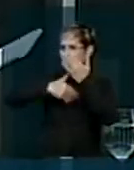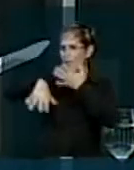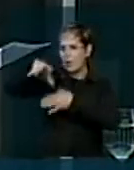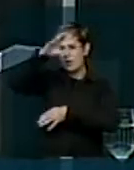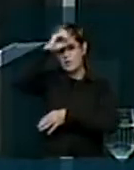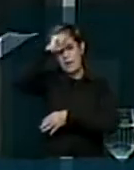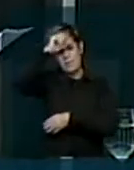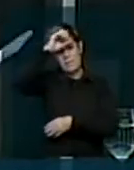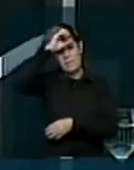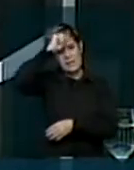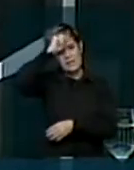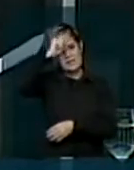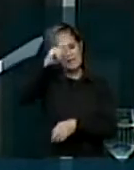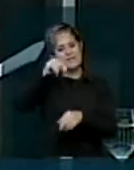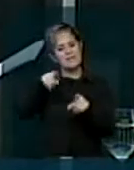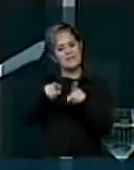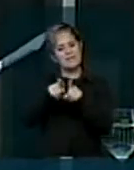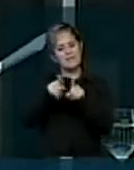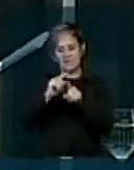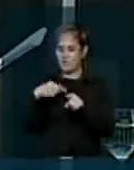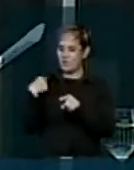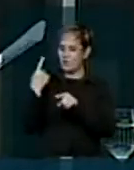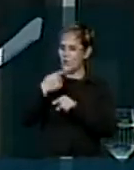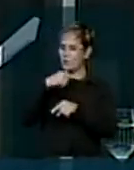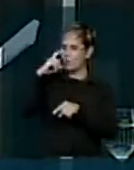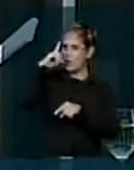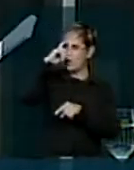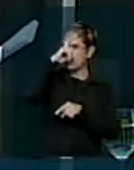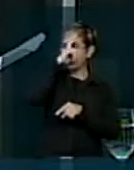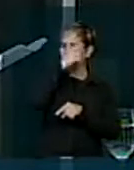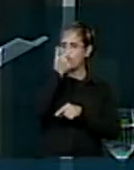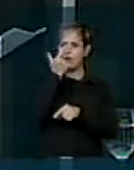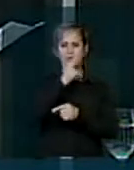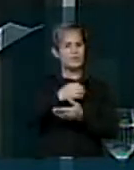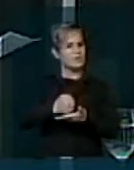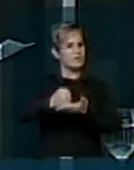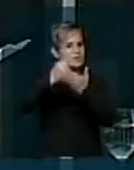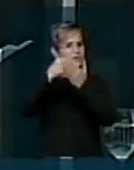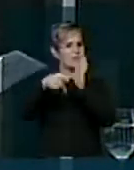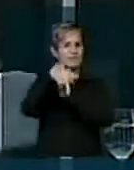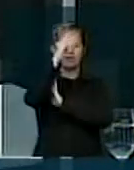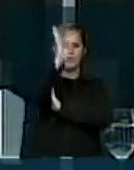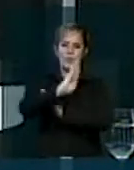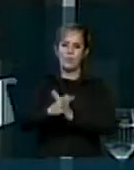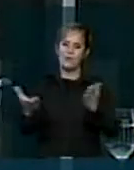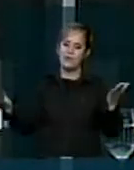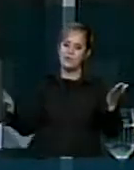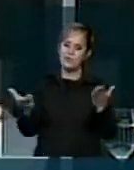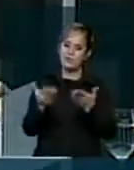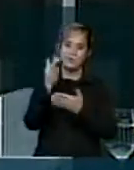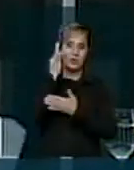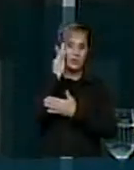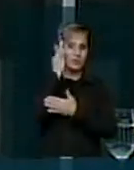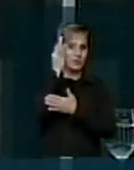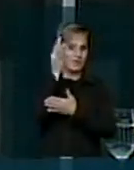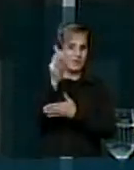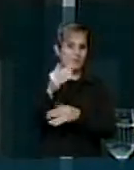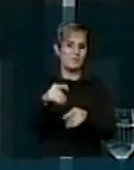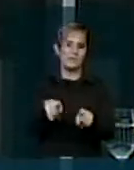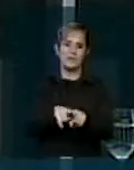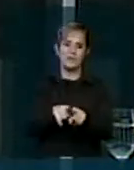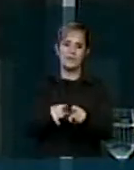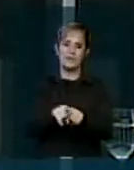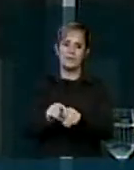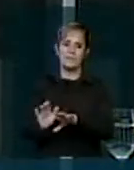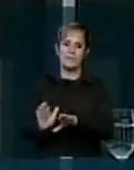e, sobretudo, sobre as nossas dificuldades comuns de construir o Brasil de hoje e do amanhã. Quero, senhor